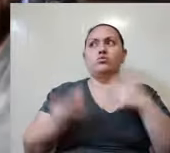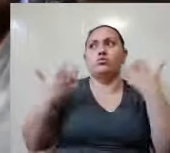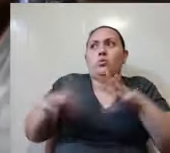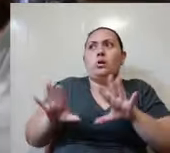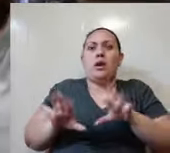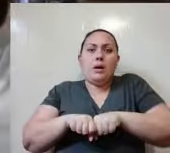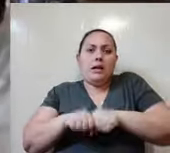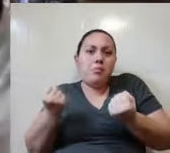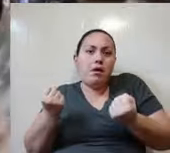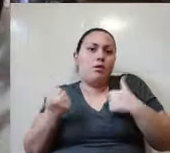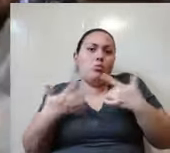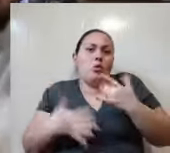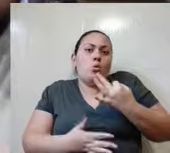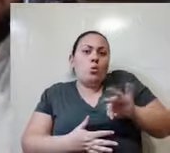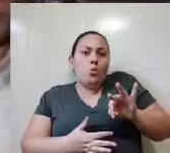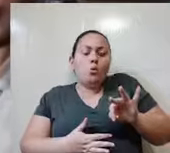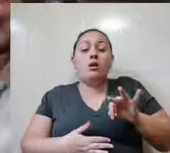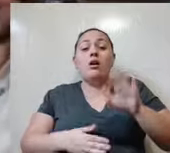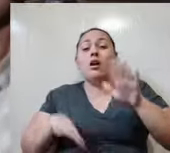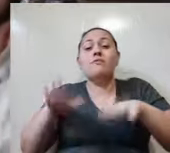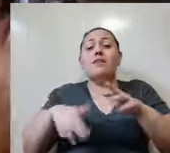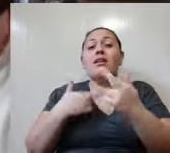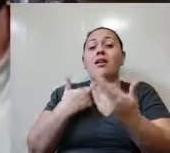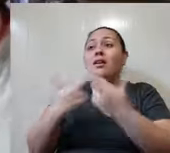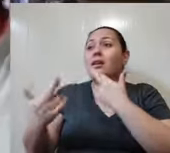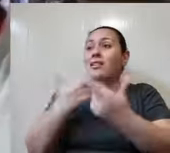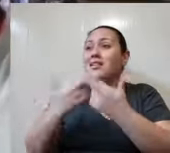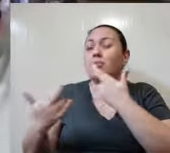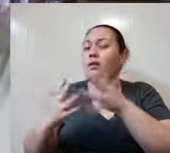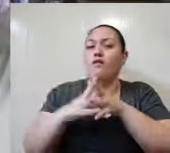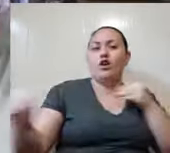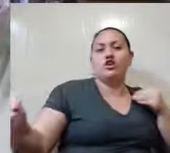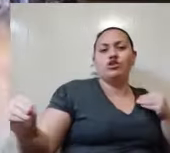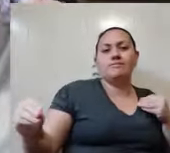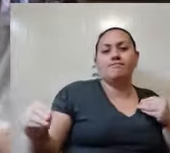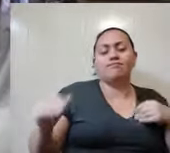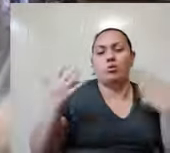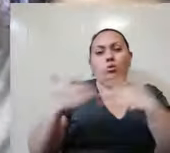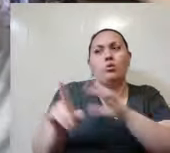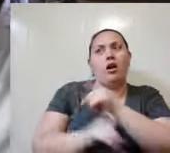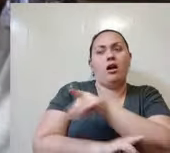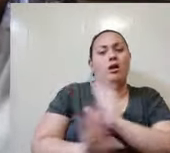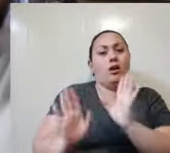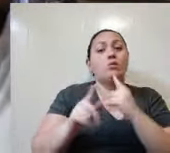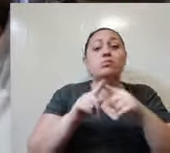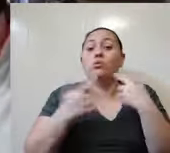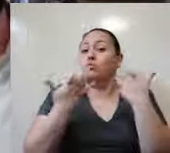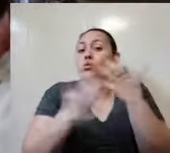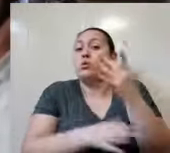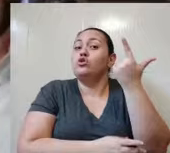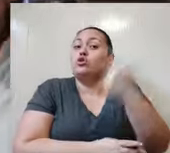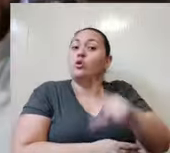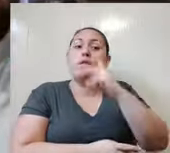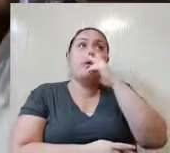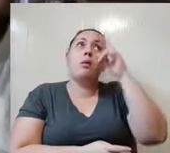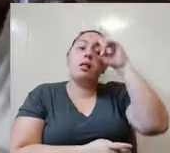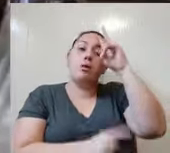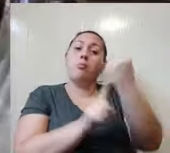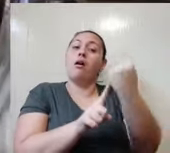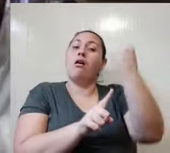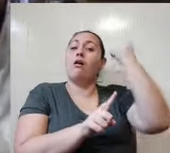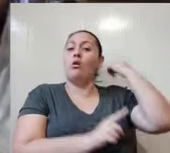machucar, a gente foge de um relacionamento que talvez seja exatamente o que a gente está precisando naquele momento, por medo de que aconteça de novo um histórico de